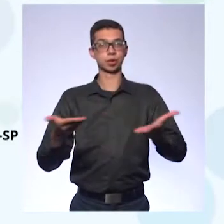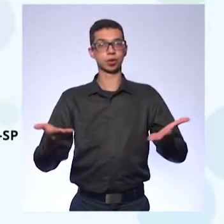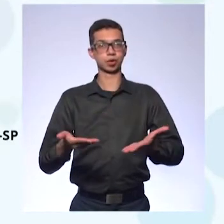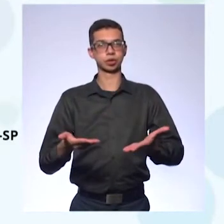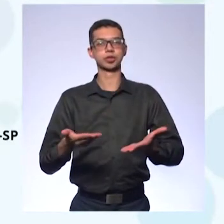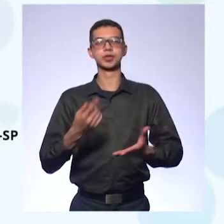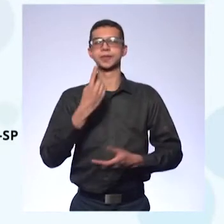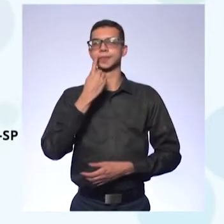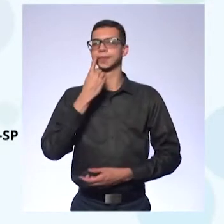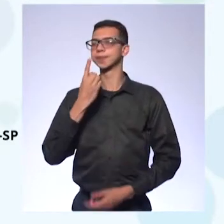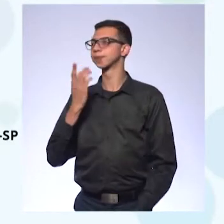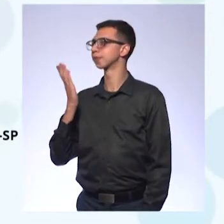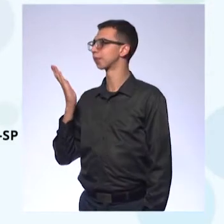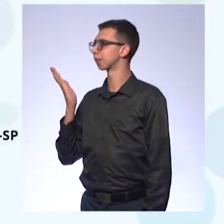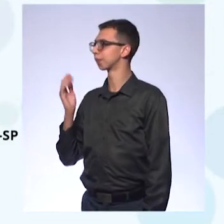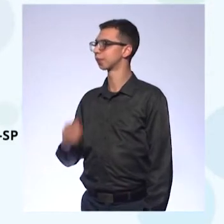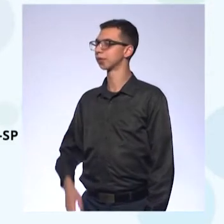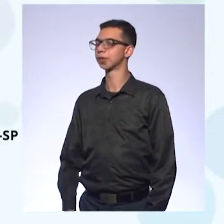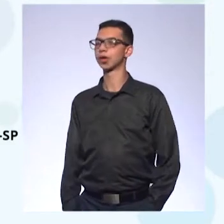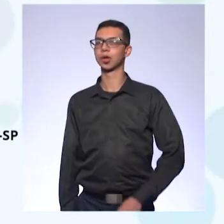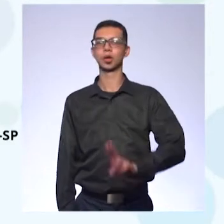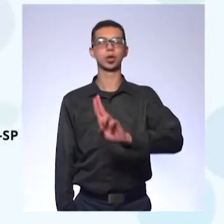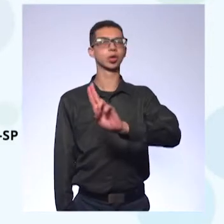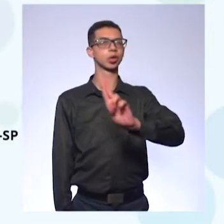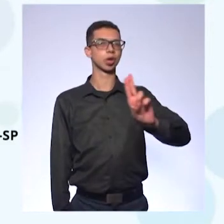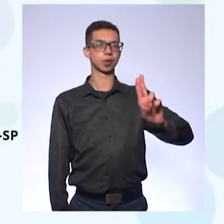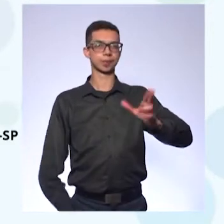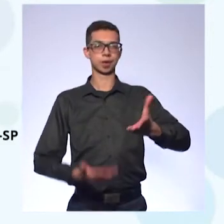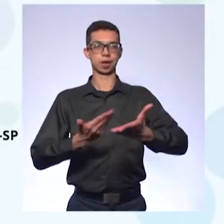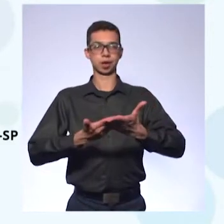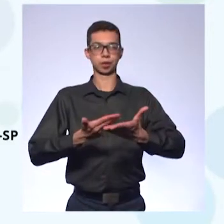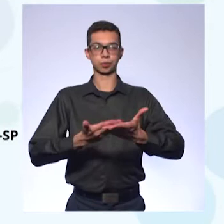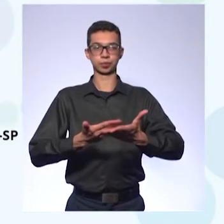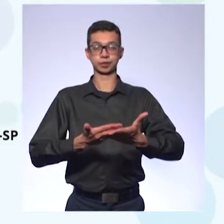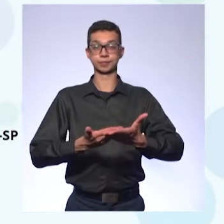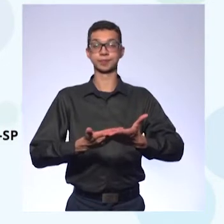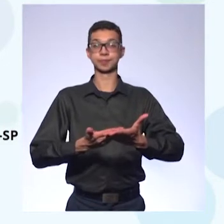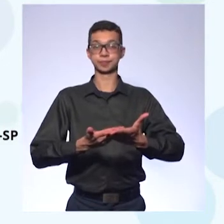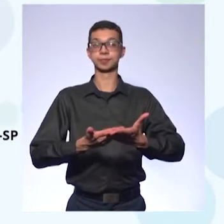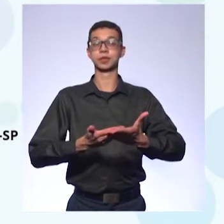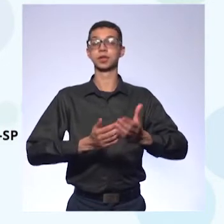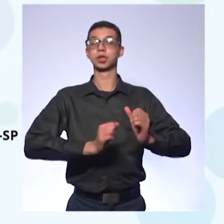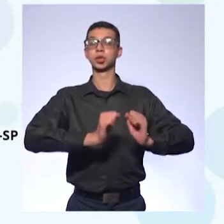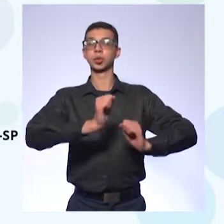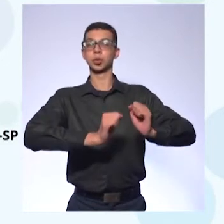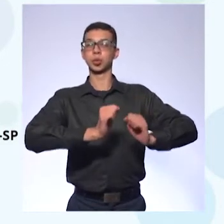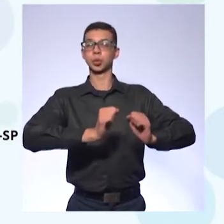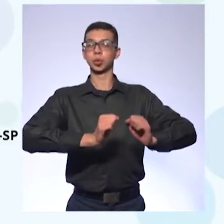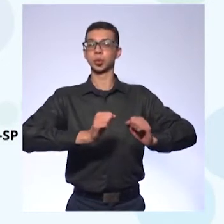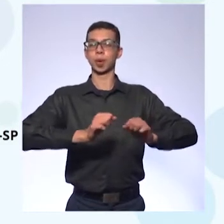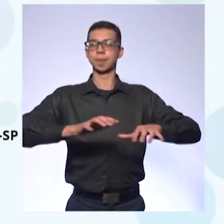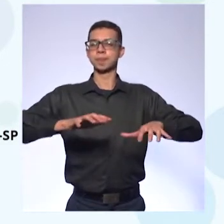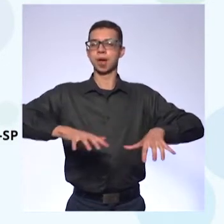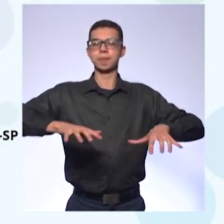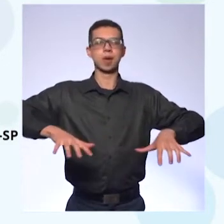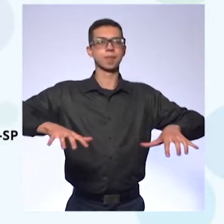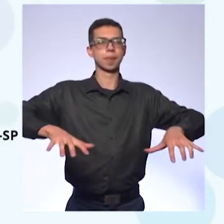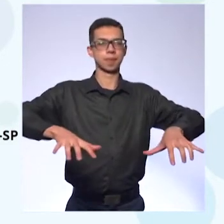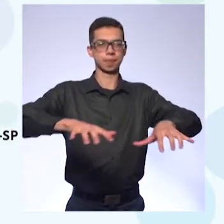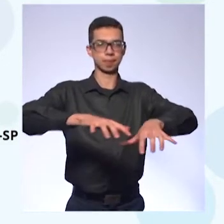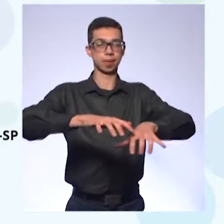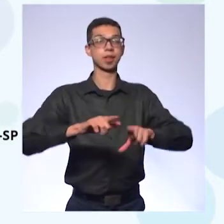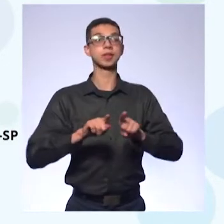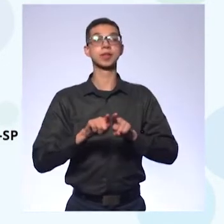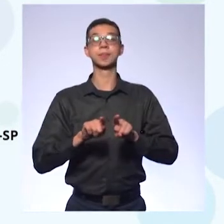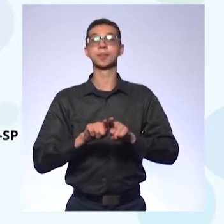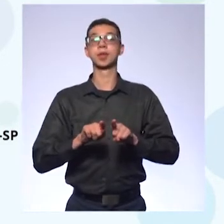O nome da aula de hoje é Cadeias Industriais e os Recursos Naturais. É uma aula do 4º bimestre do 9º ano,